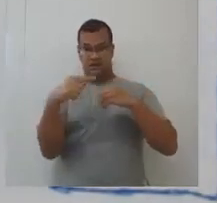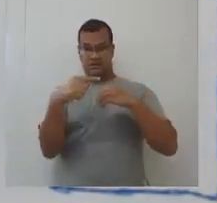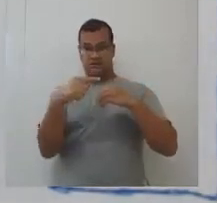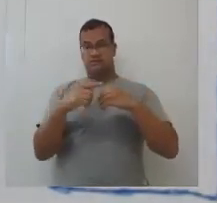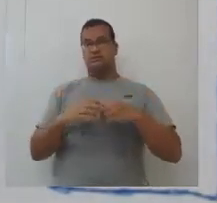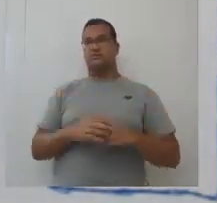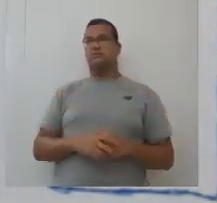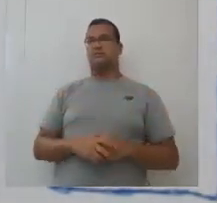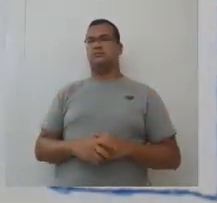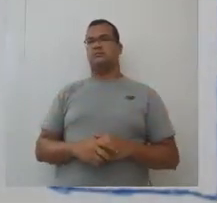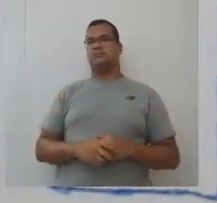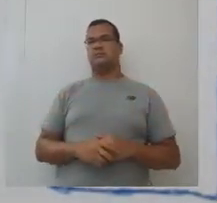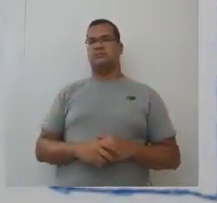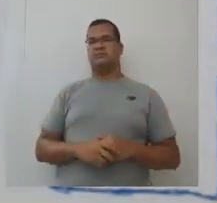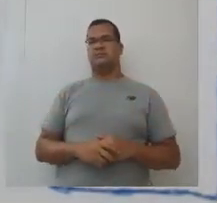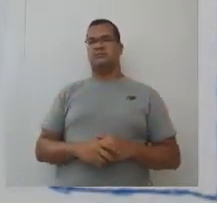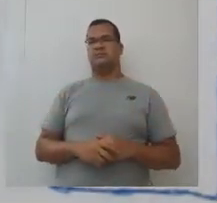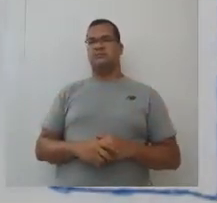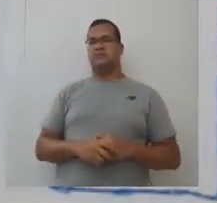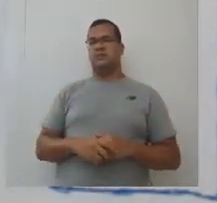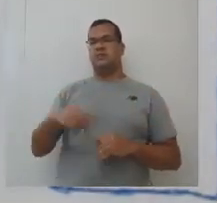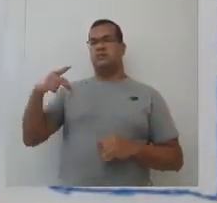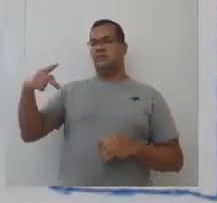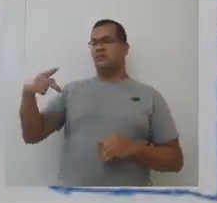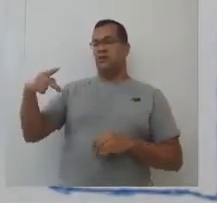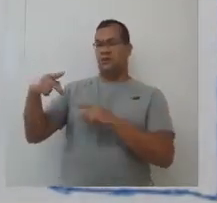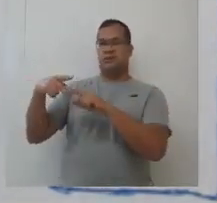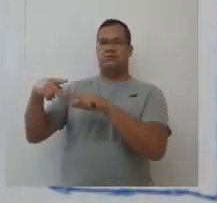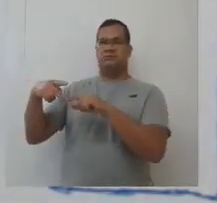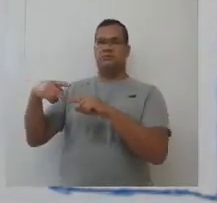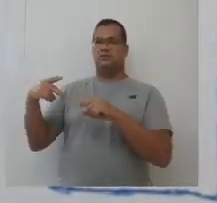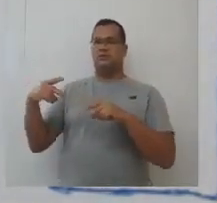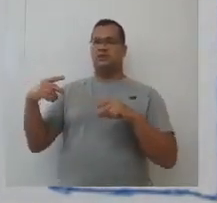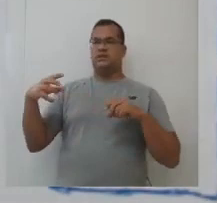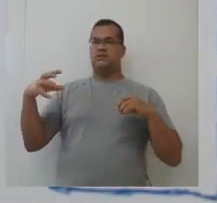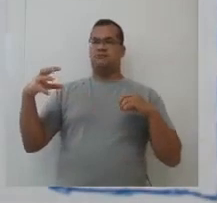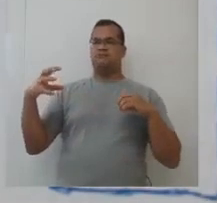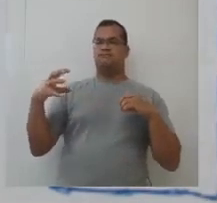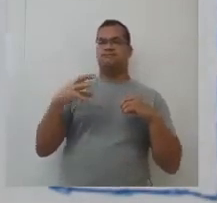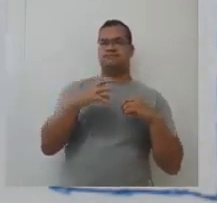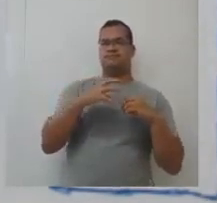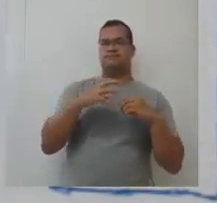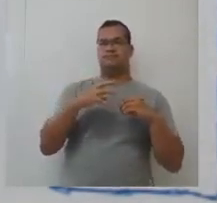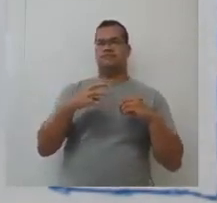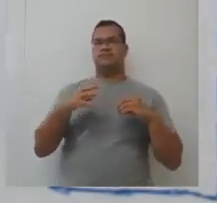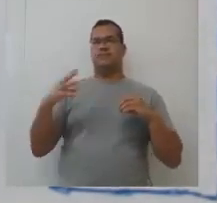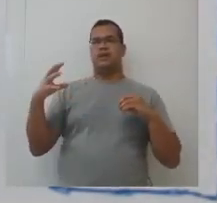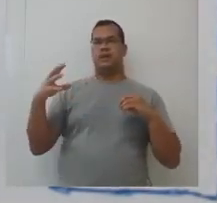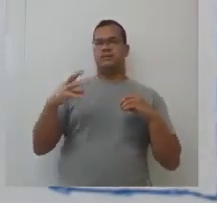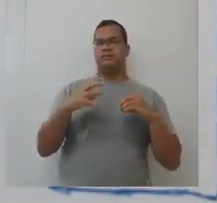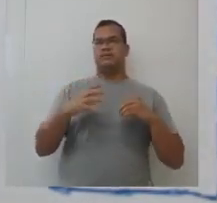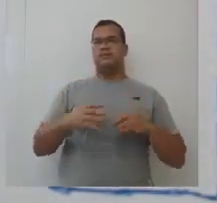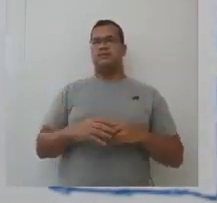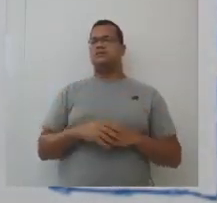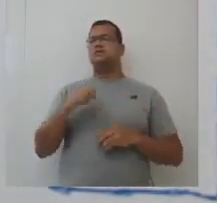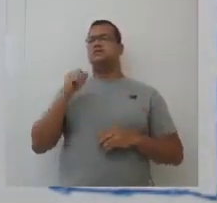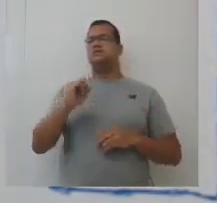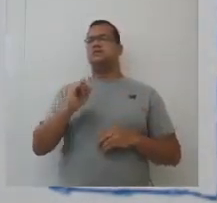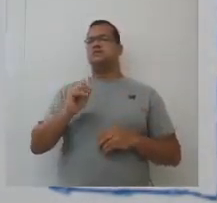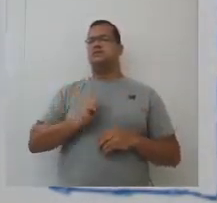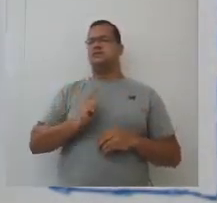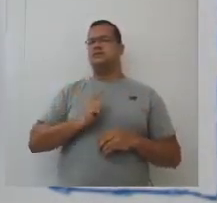seria um campo de aproximação. Olha aí, seria o campo criado por essa carga. Agora, e se eu